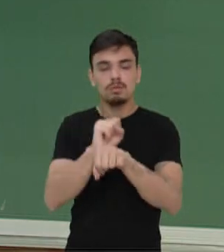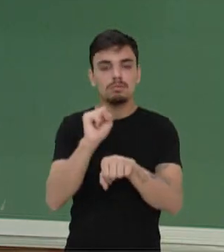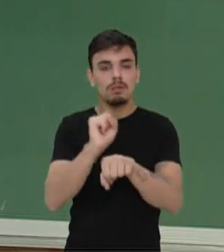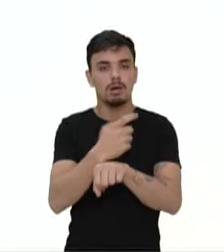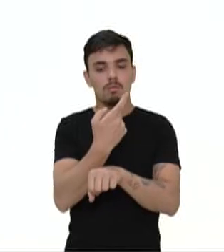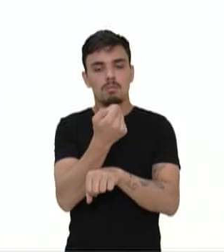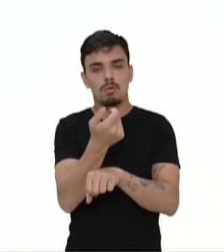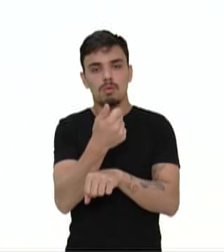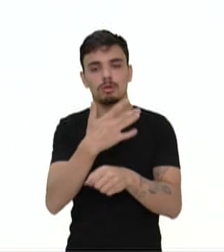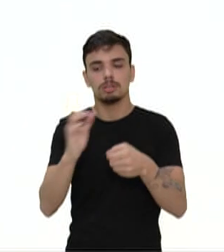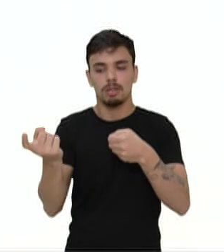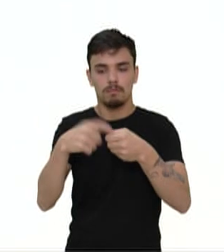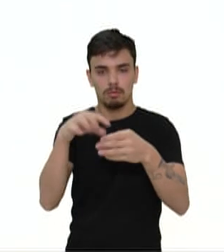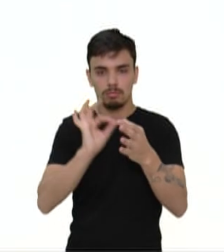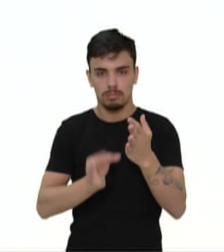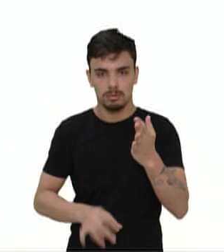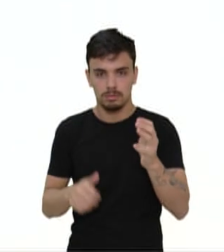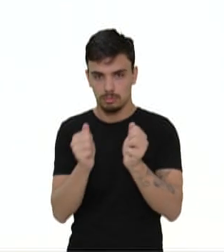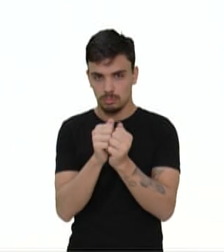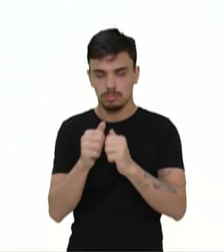pouquinho e já volto com a correção.